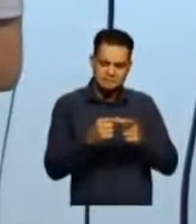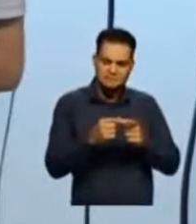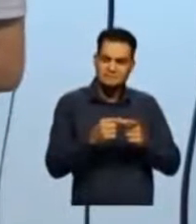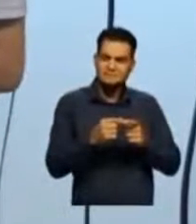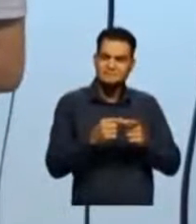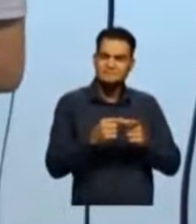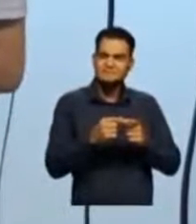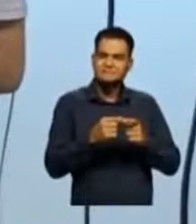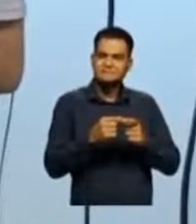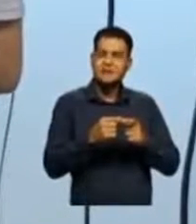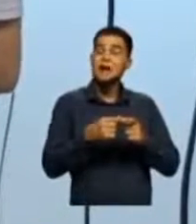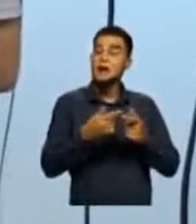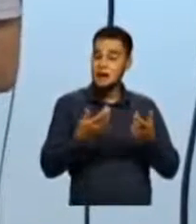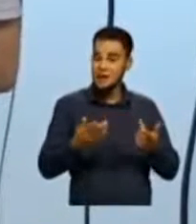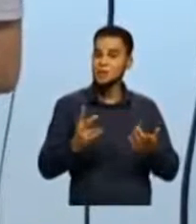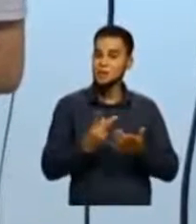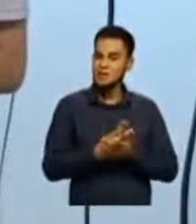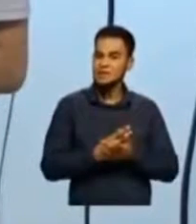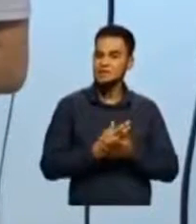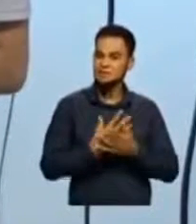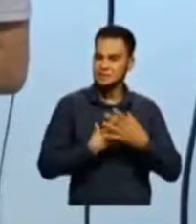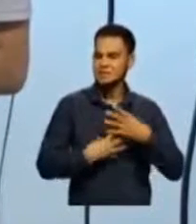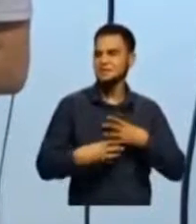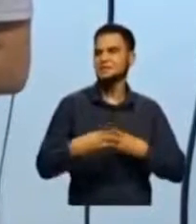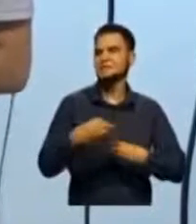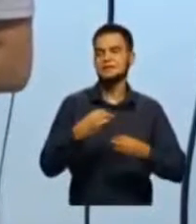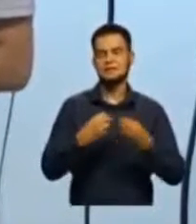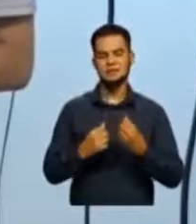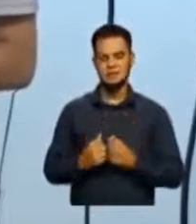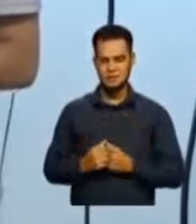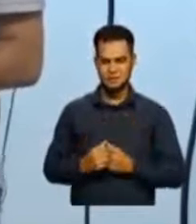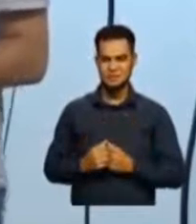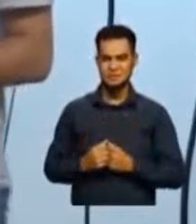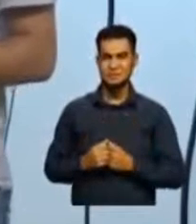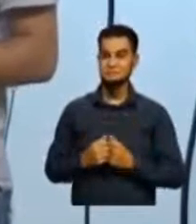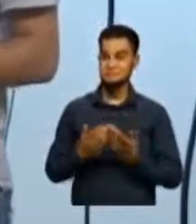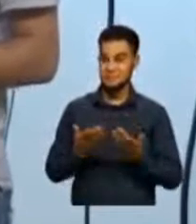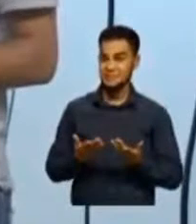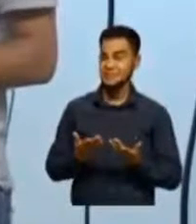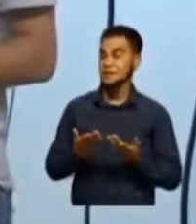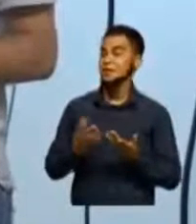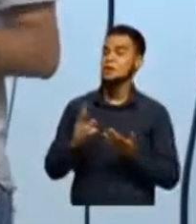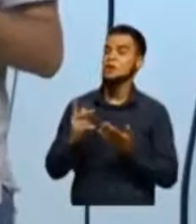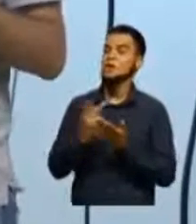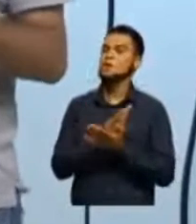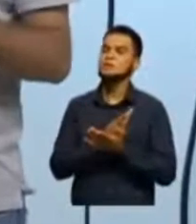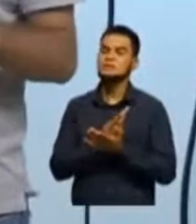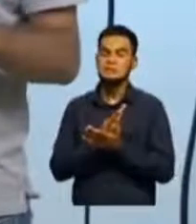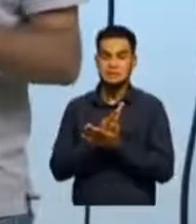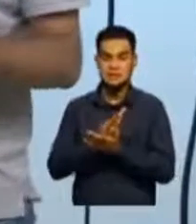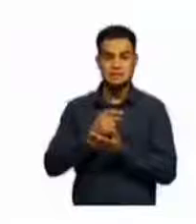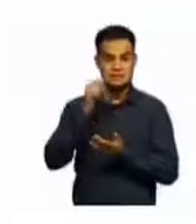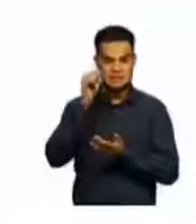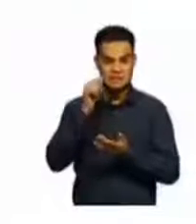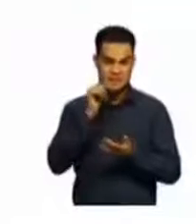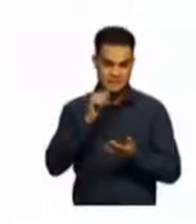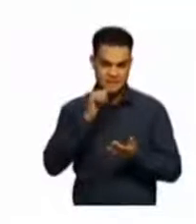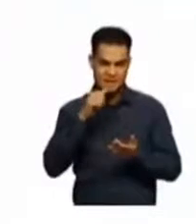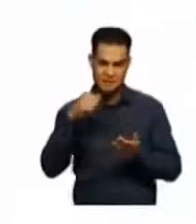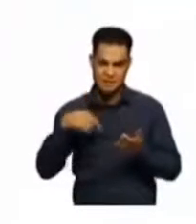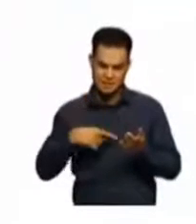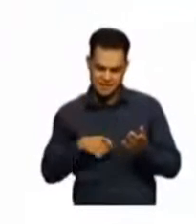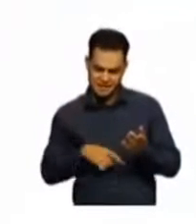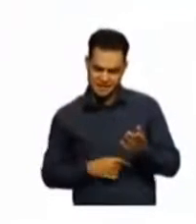a copulação, a fêmea sai do sistema porta-hepático e vai para o intestino, onde ela vai pôr os ovos.